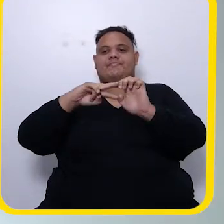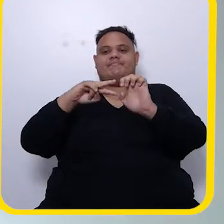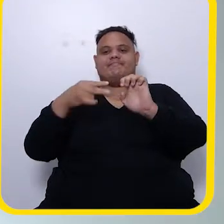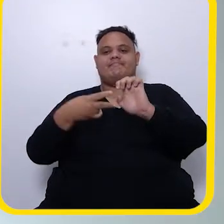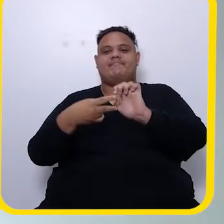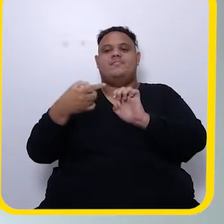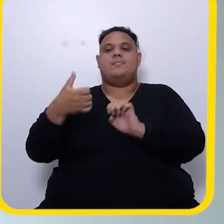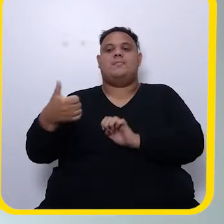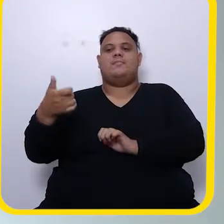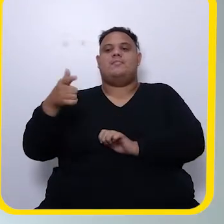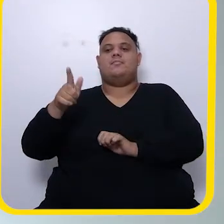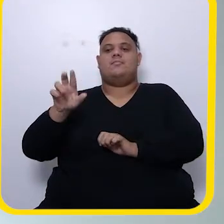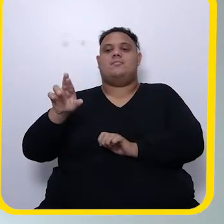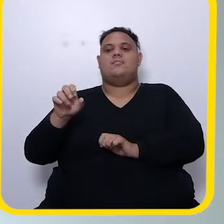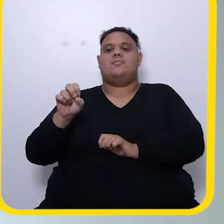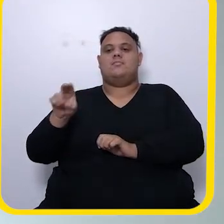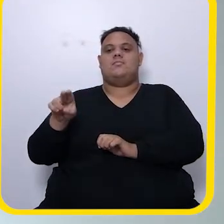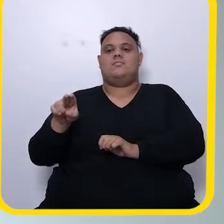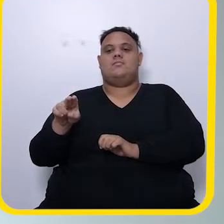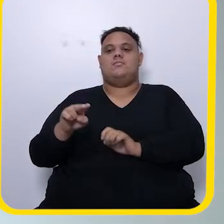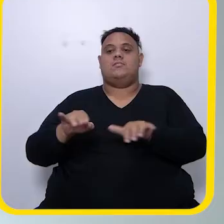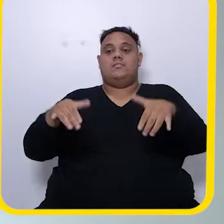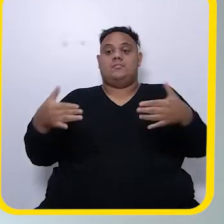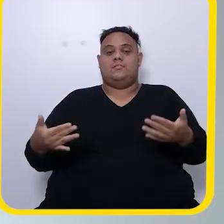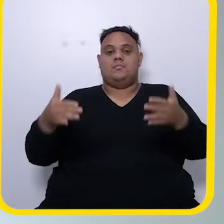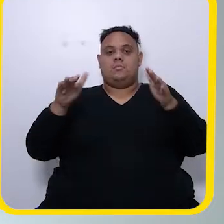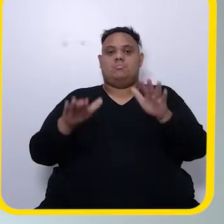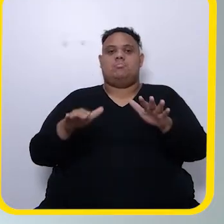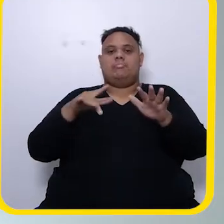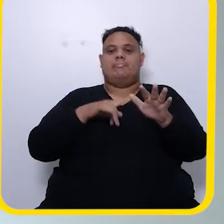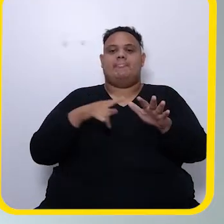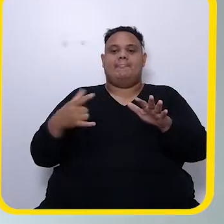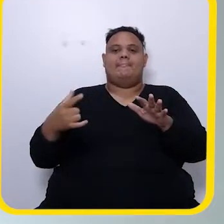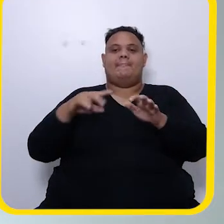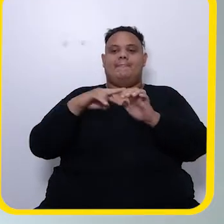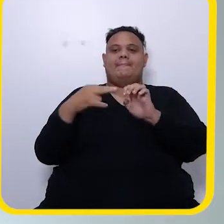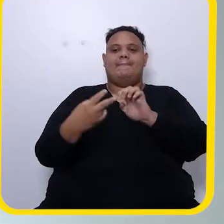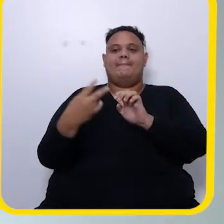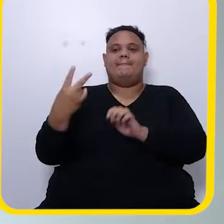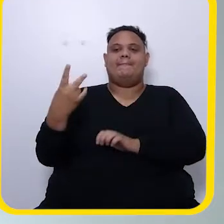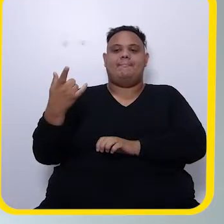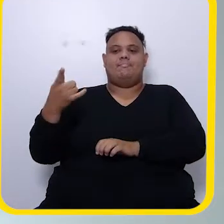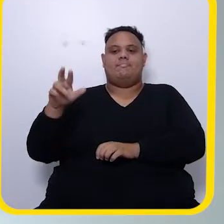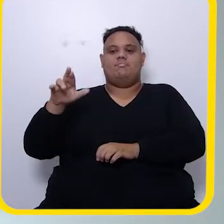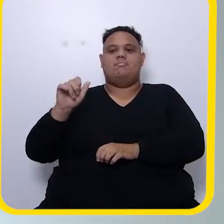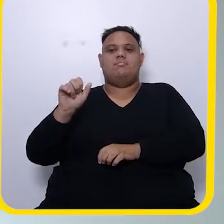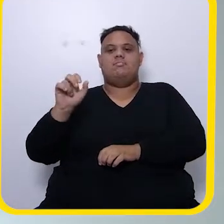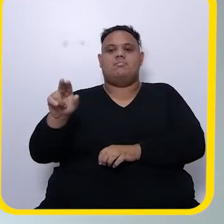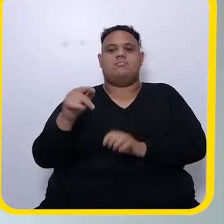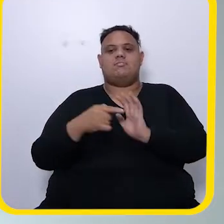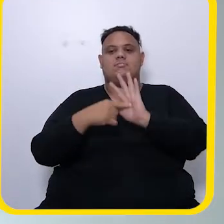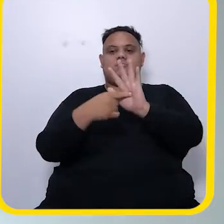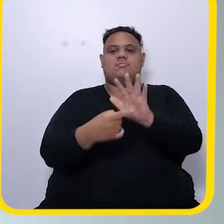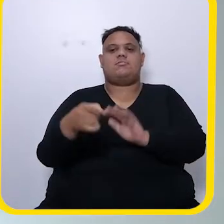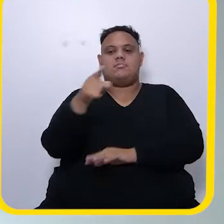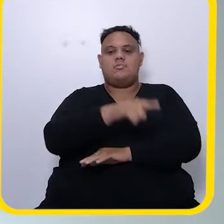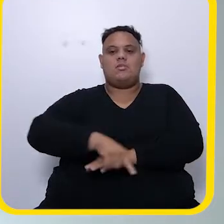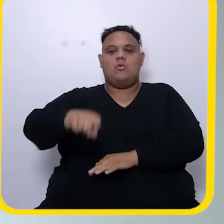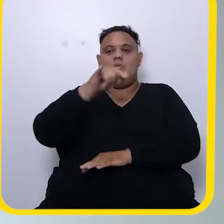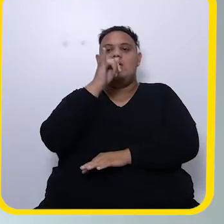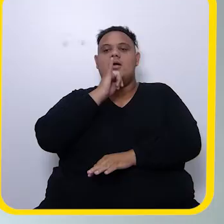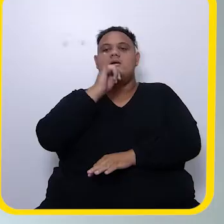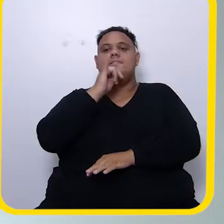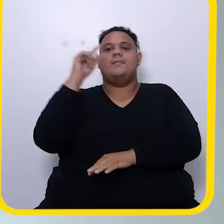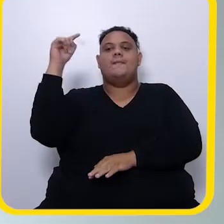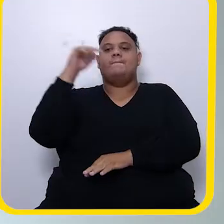Porém, algumas elas vão recair numa equação do segundo grau, certo? Então, vou mostrar para vocês um exemplo aqui e,